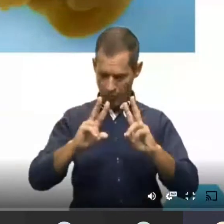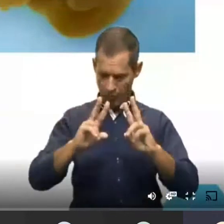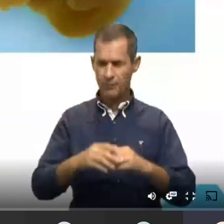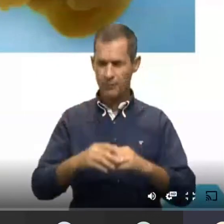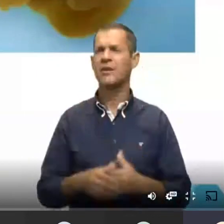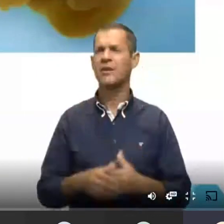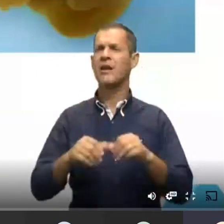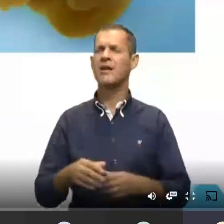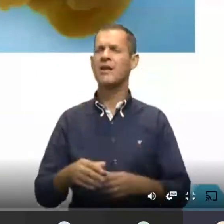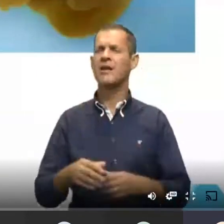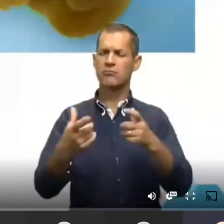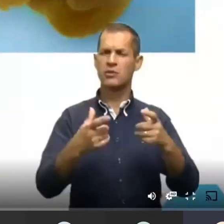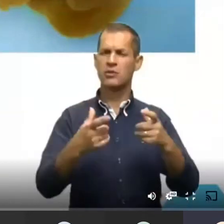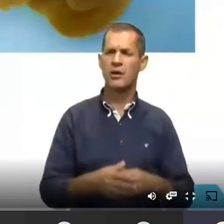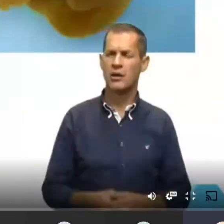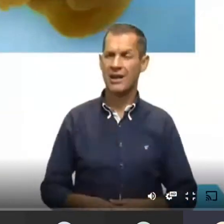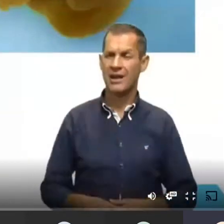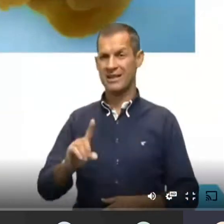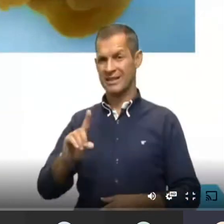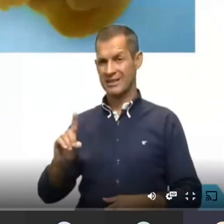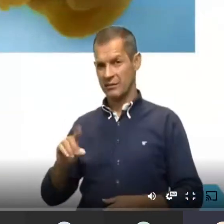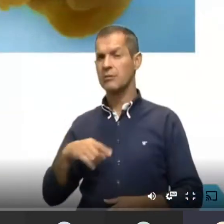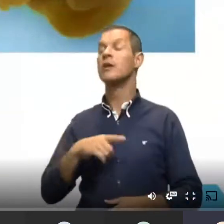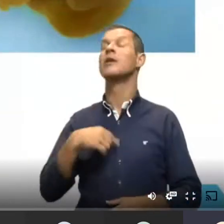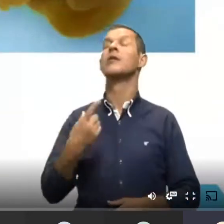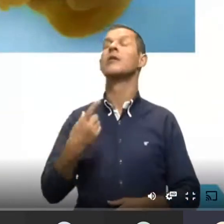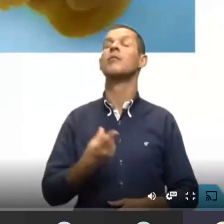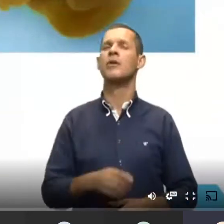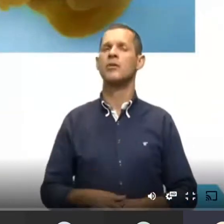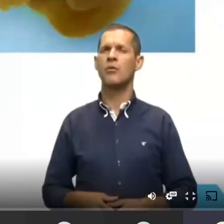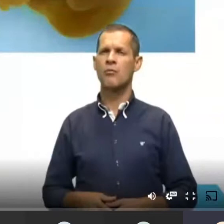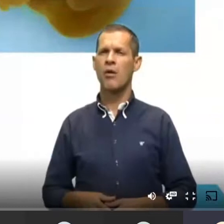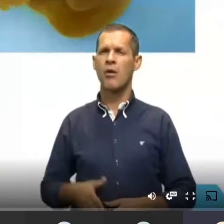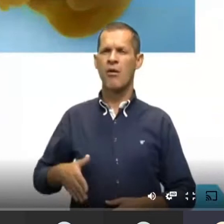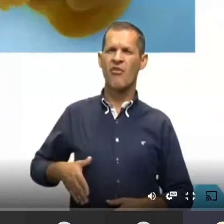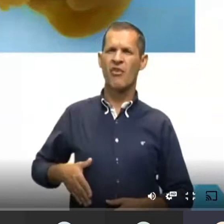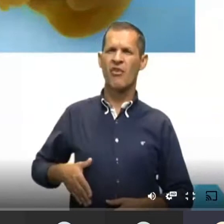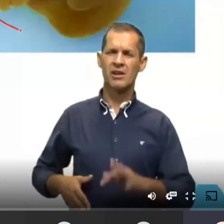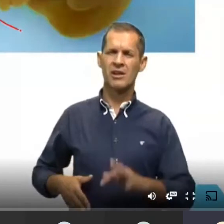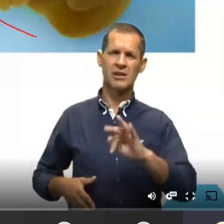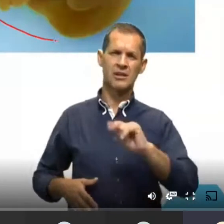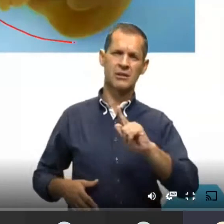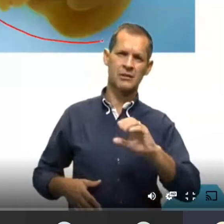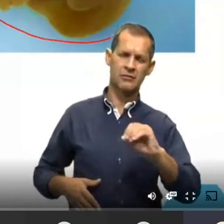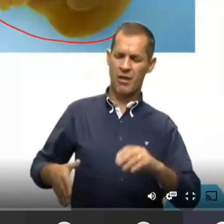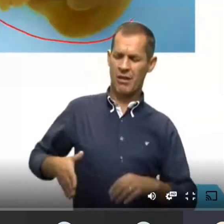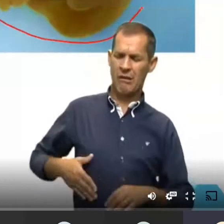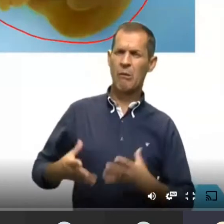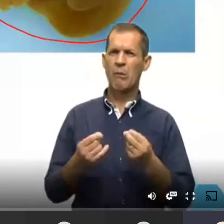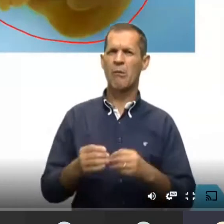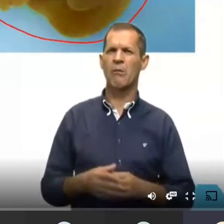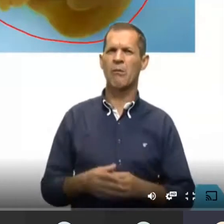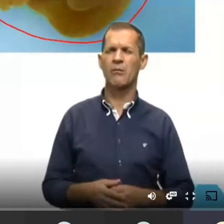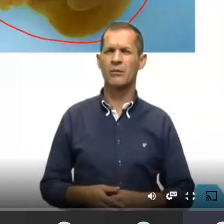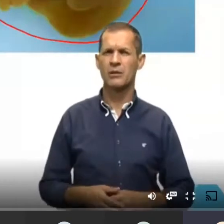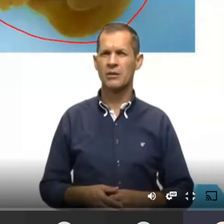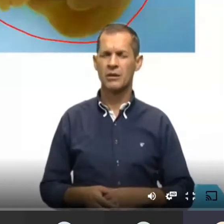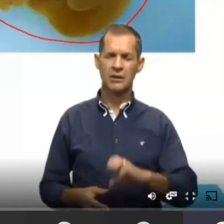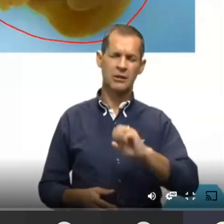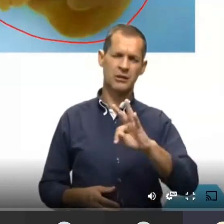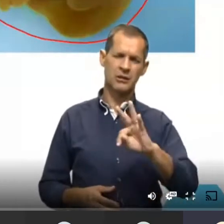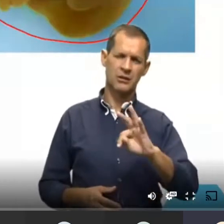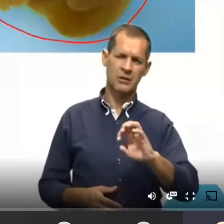ver nessa região direita aqui, nós temos um fígado completamente tomado